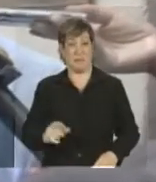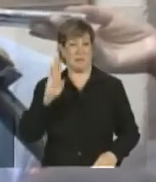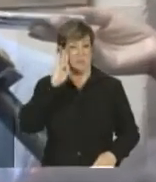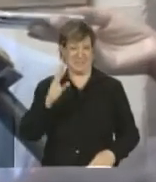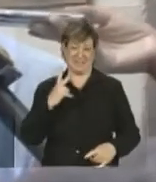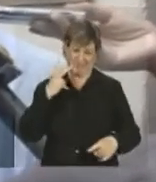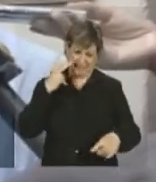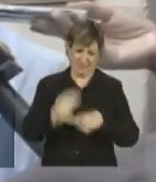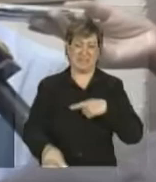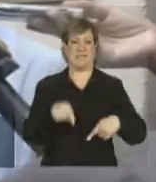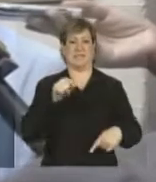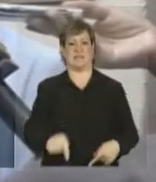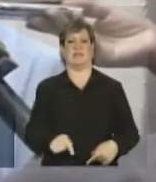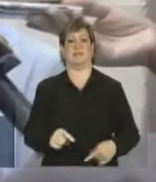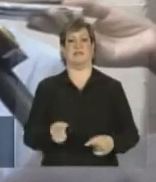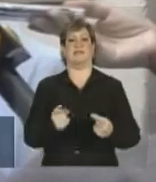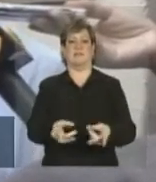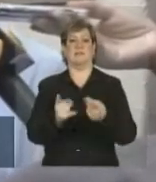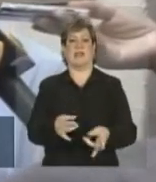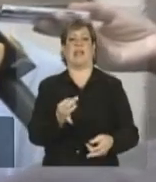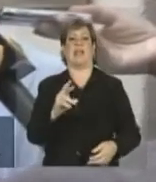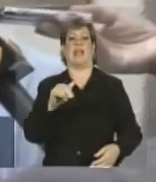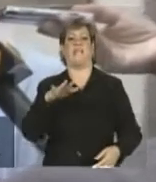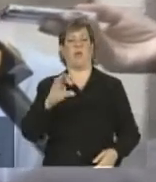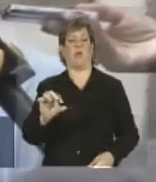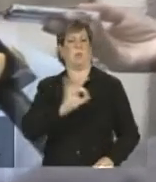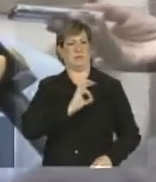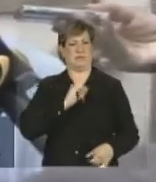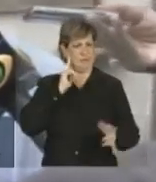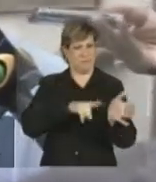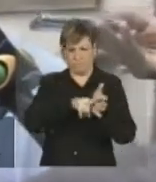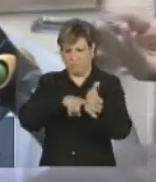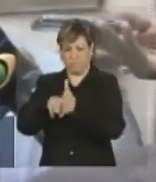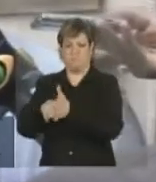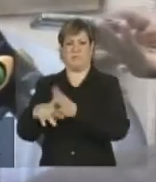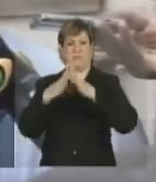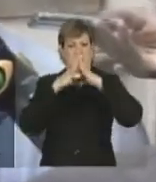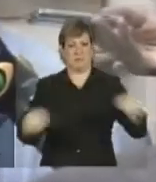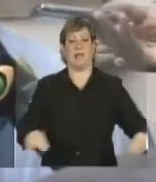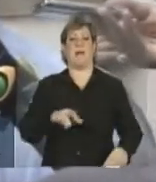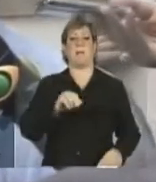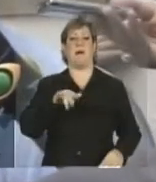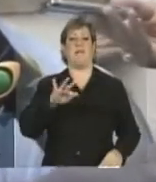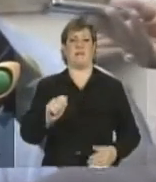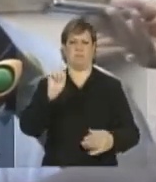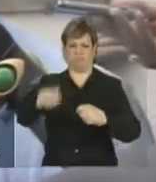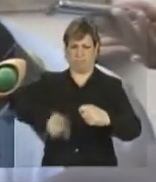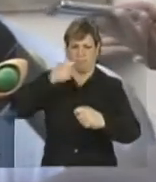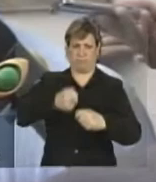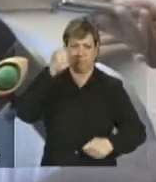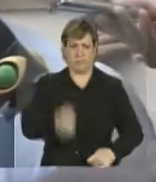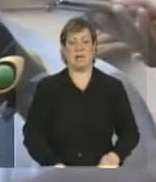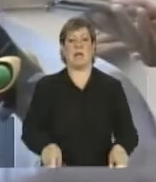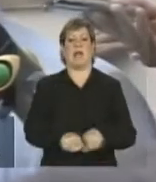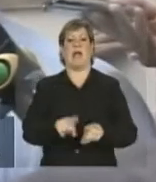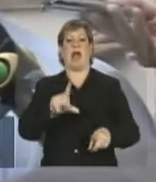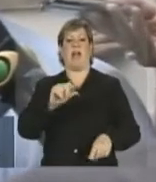tráfico. Usando inteligência policial para desbaratar as máfias, a lavagem de